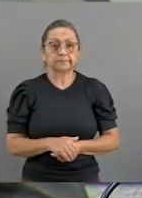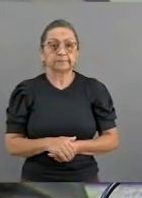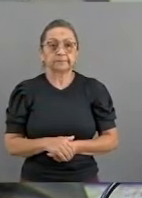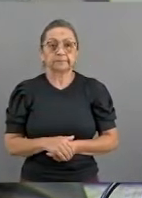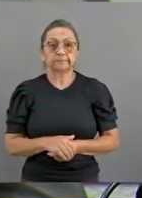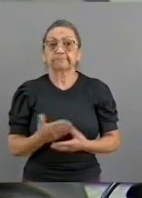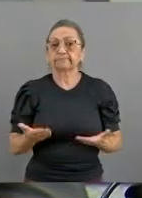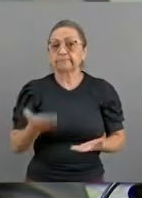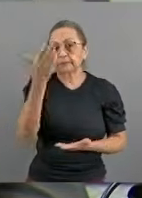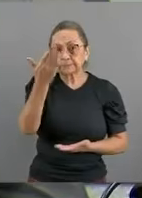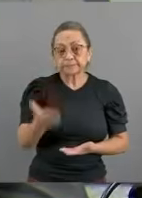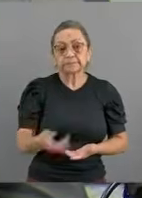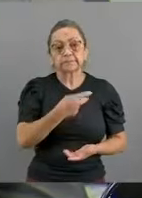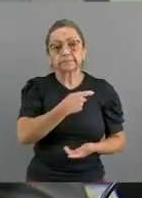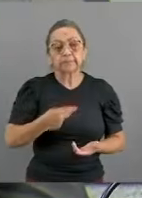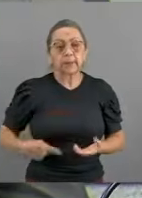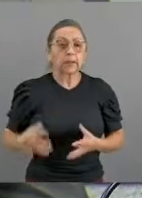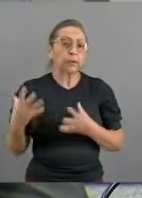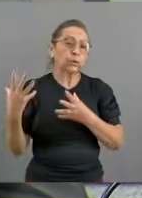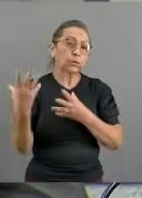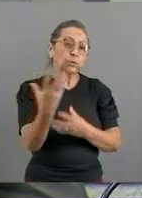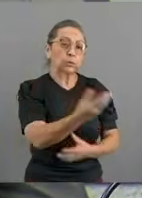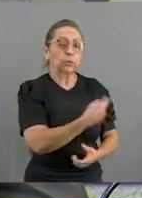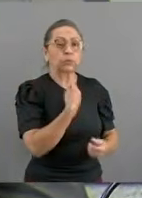senhores deputados, senhoras deputadas,